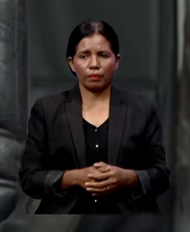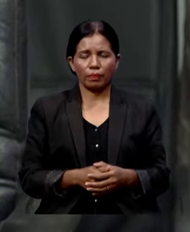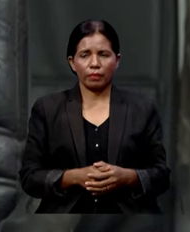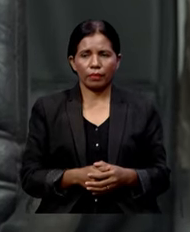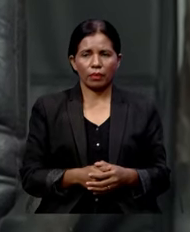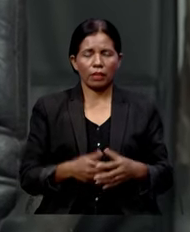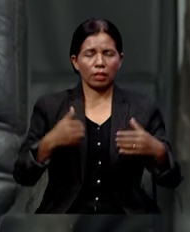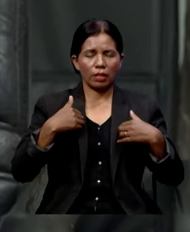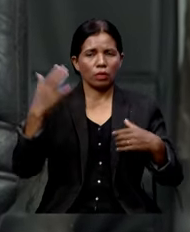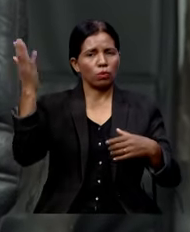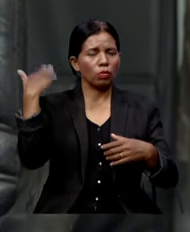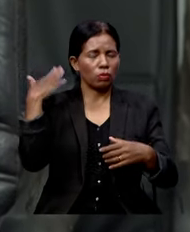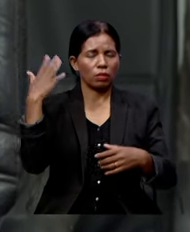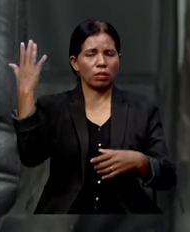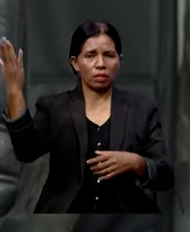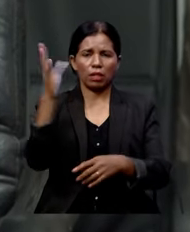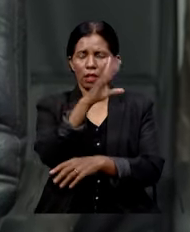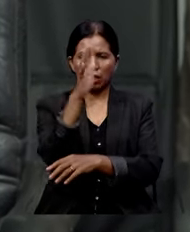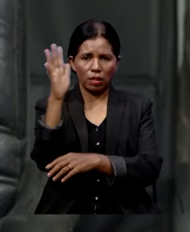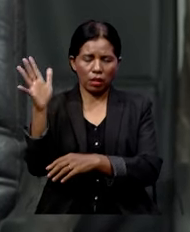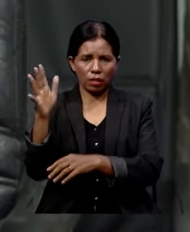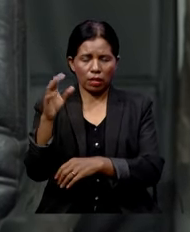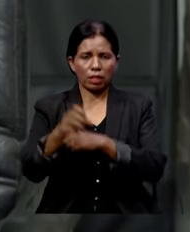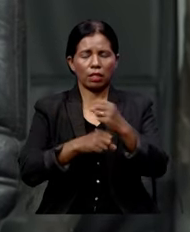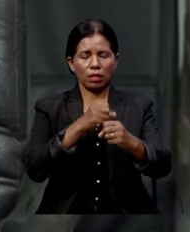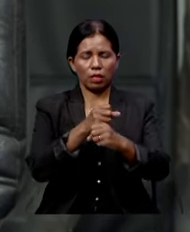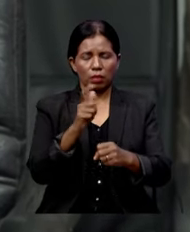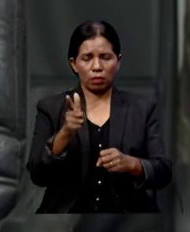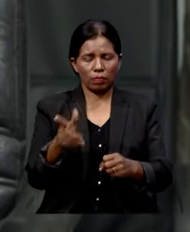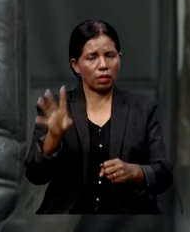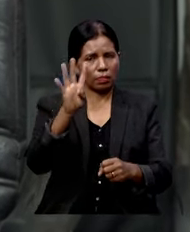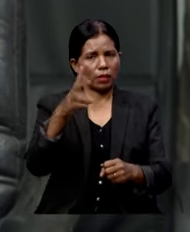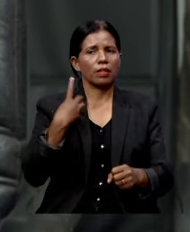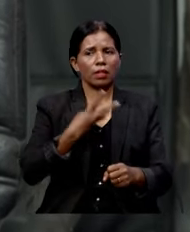e a ailara durante 24 anos ne ita hati ne kata